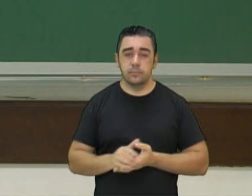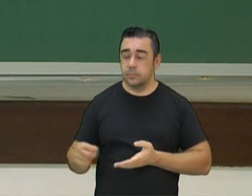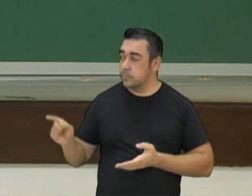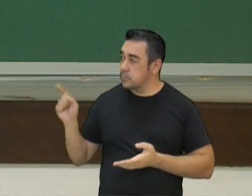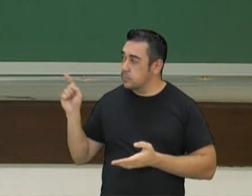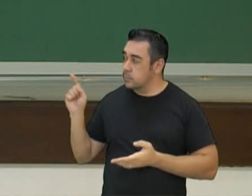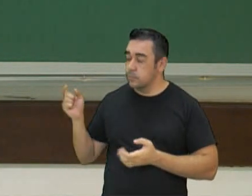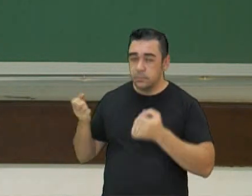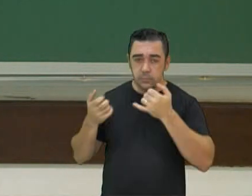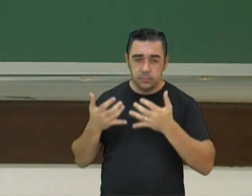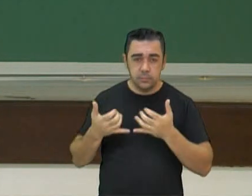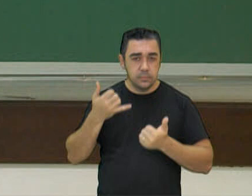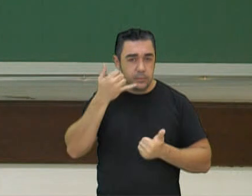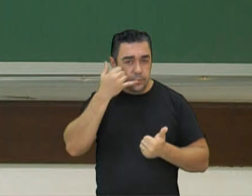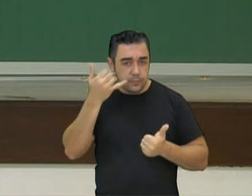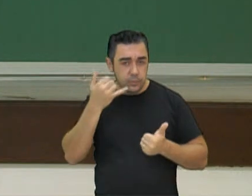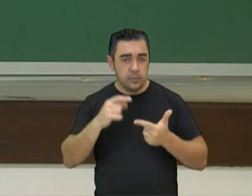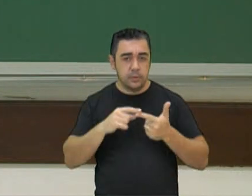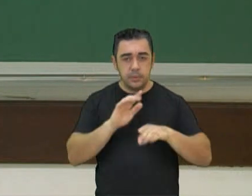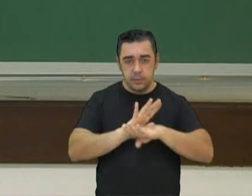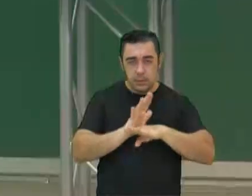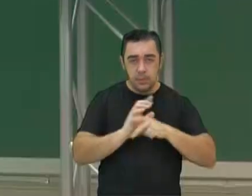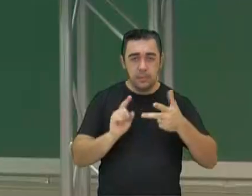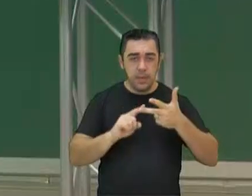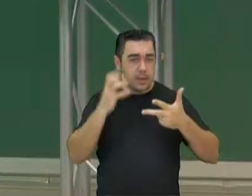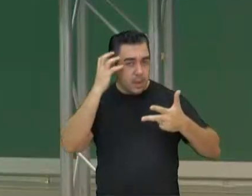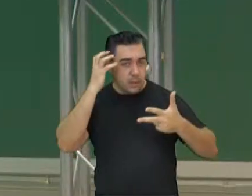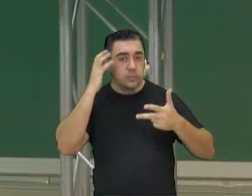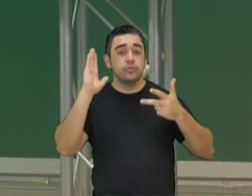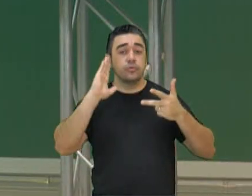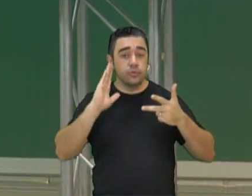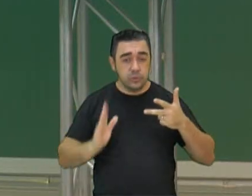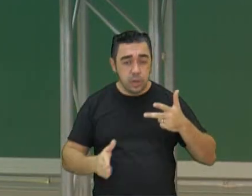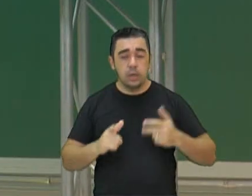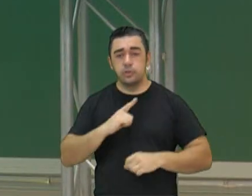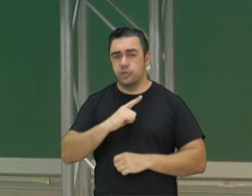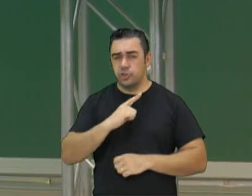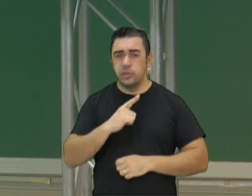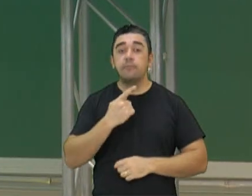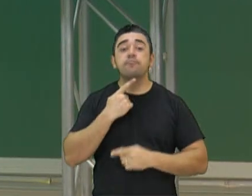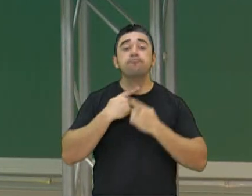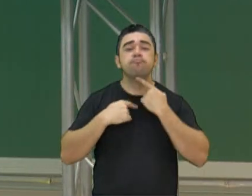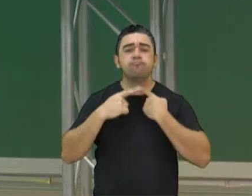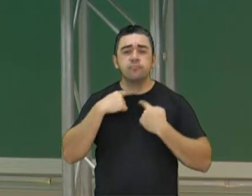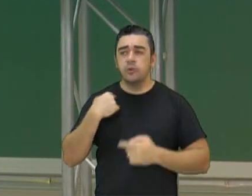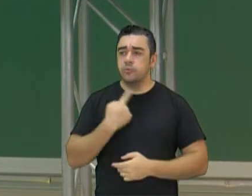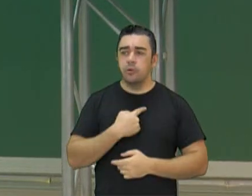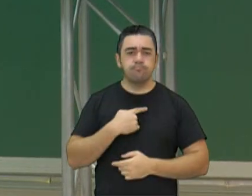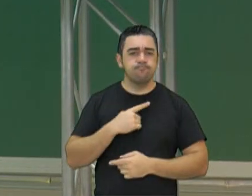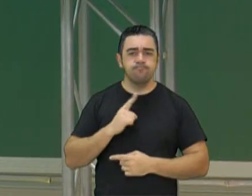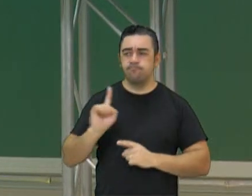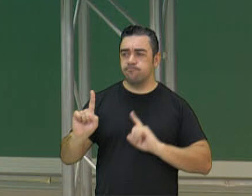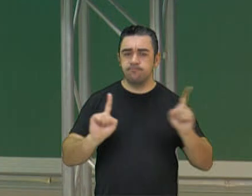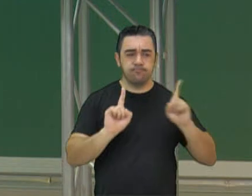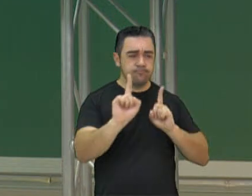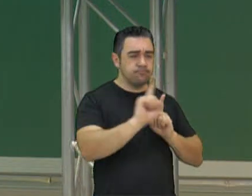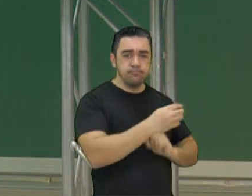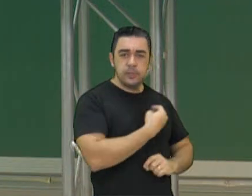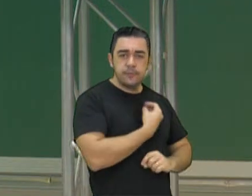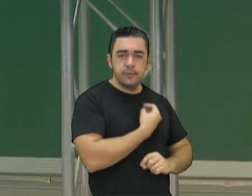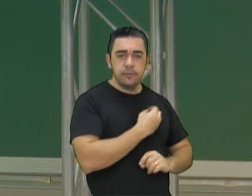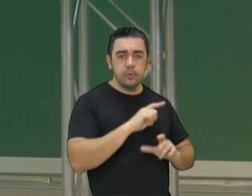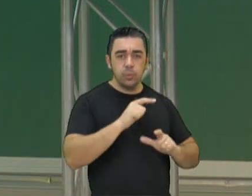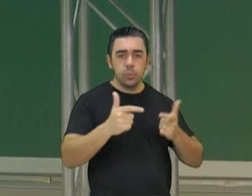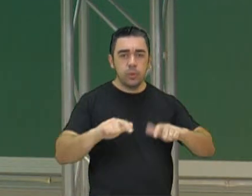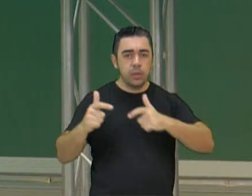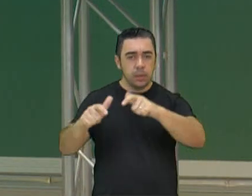o telefone, cinema e rádio já traziam muito dessa questão do desejo humano de estar ao mesmo tempo em vários lugares.